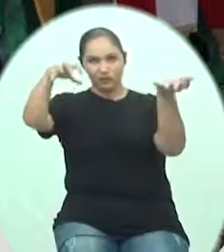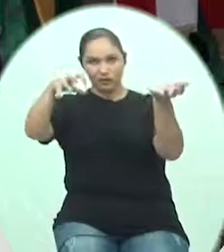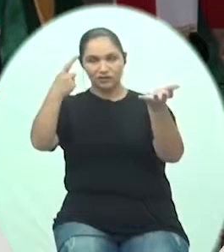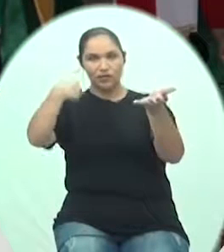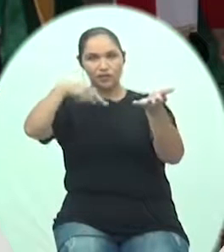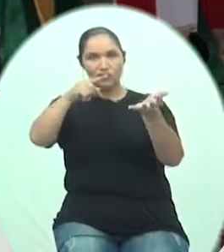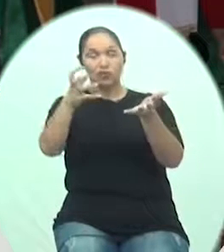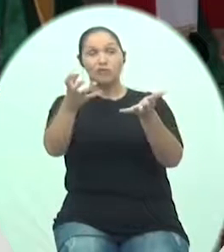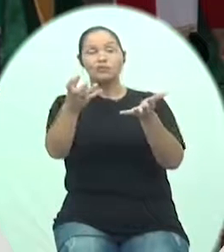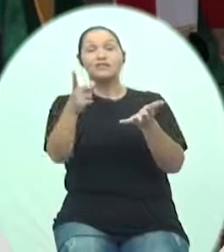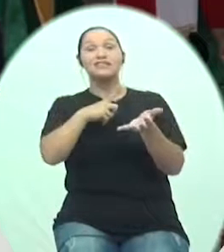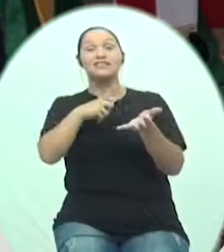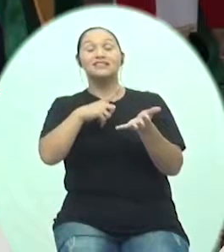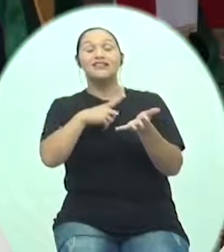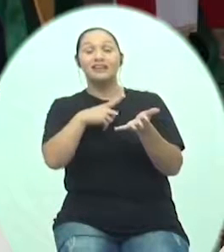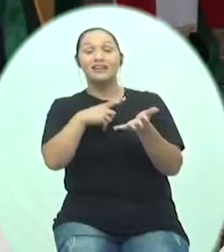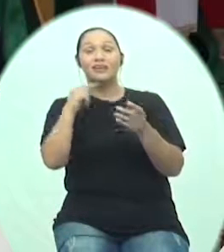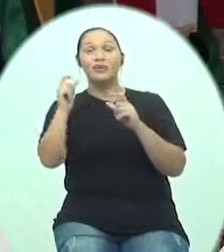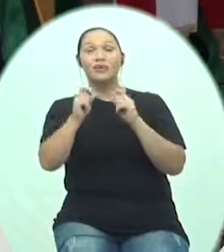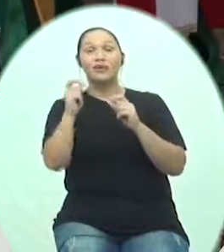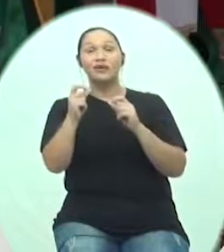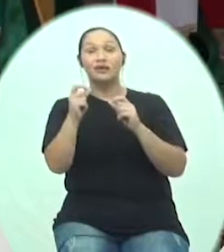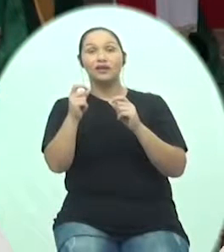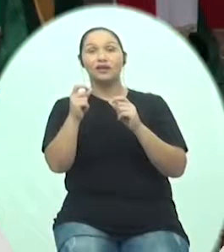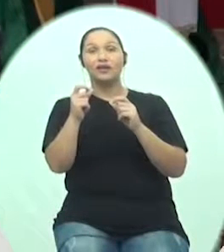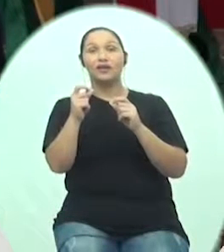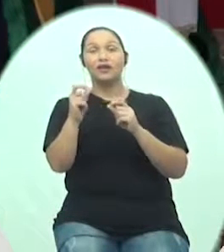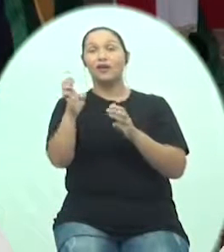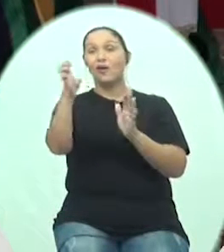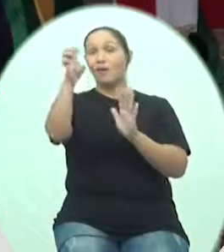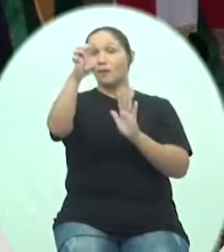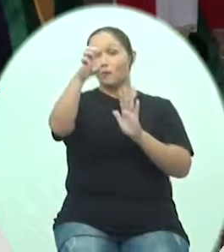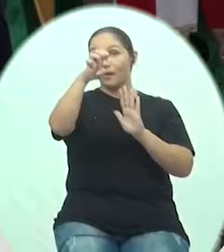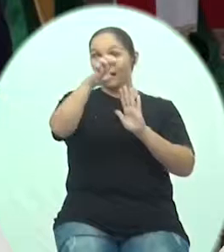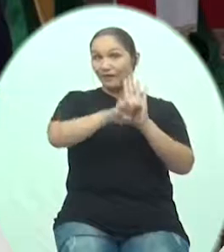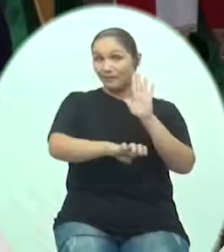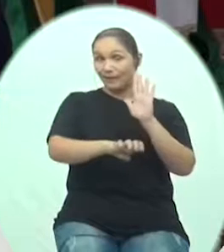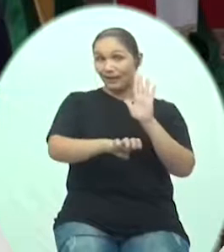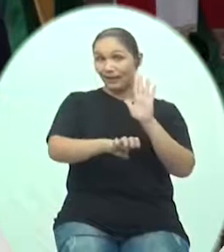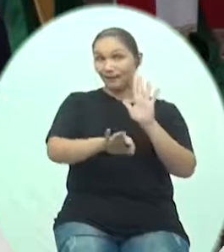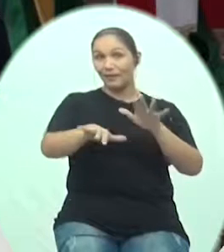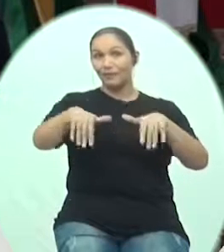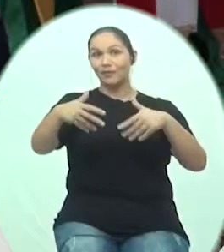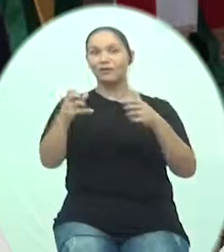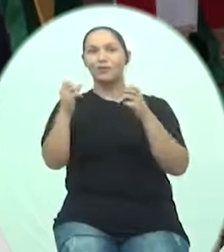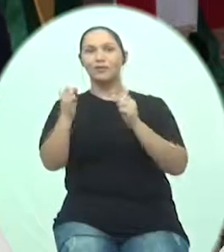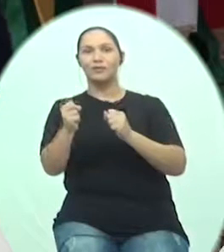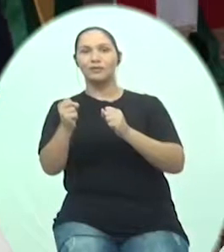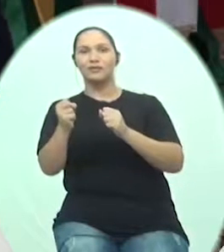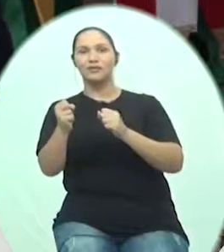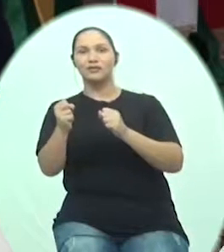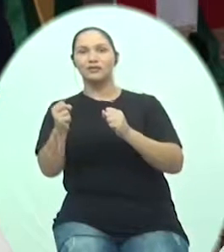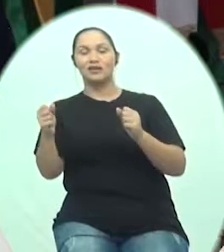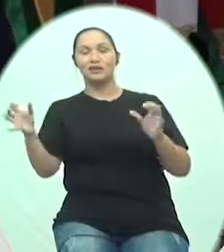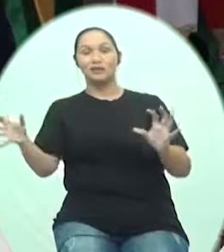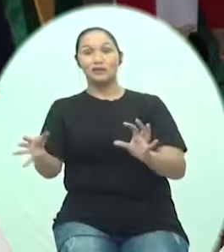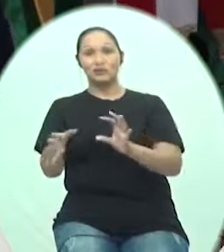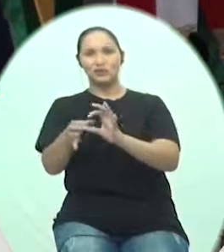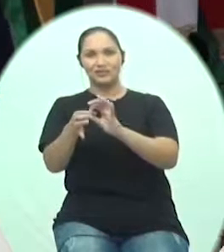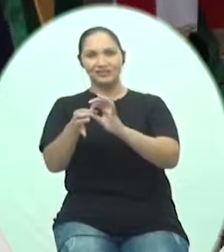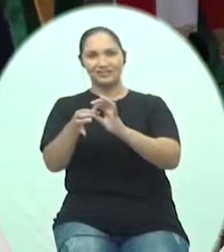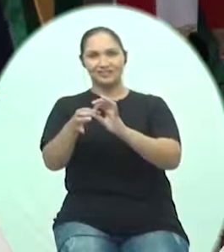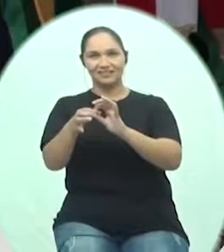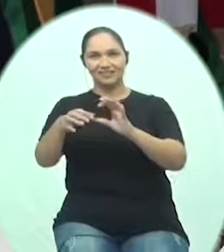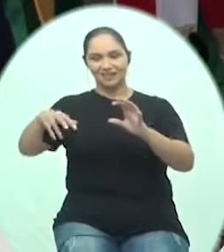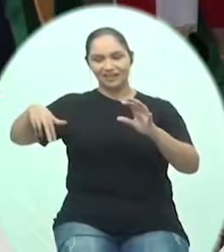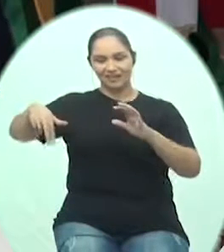possamos fazer que o morro Estevo também se ligre ao Santuário através do pedestre do ciclista que possamos cada vez mais